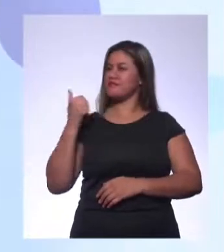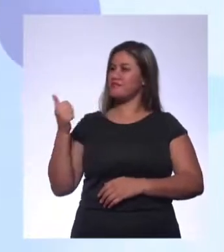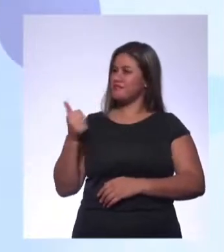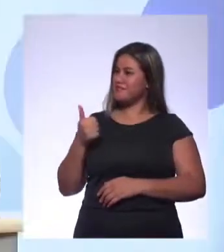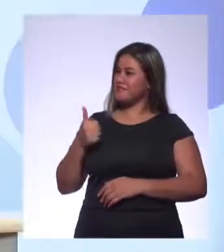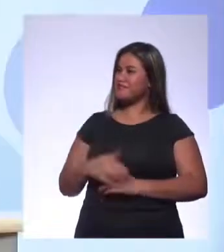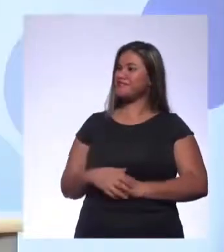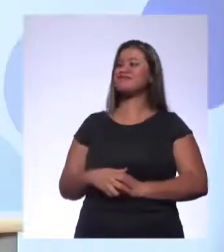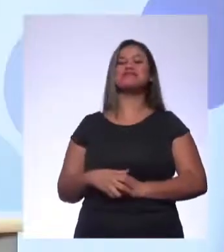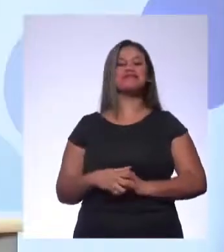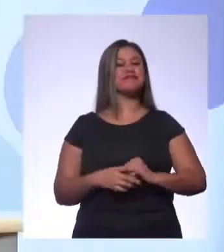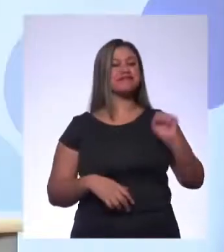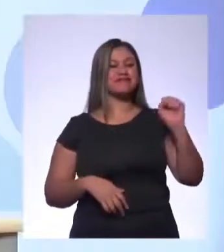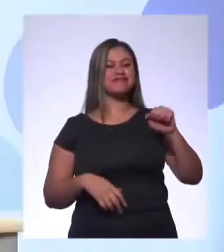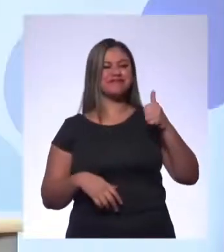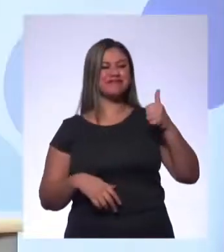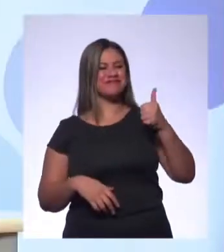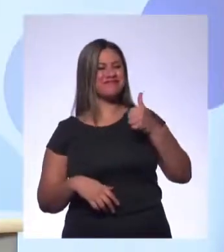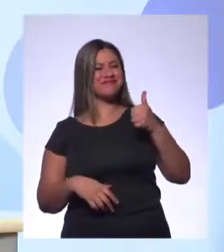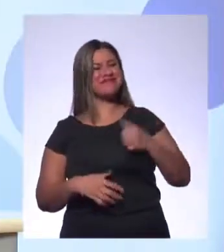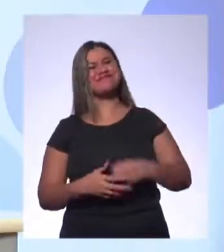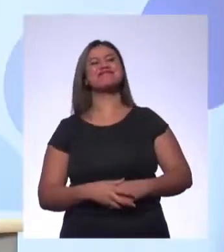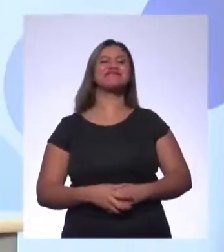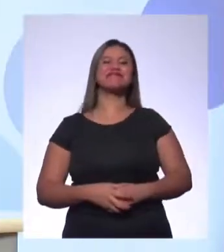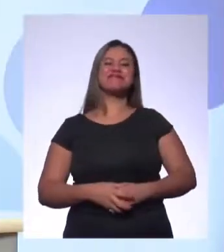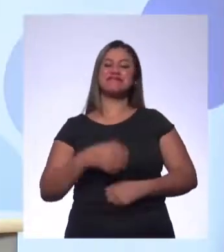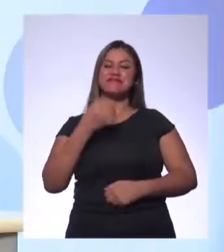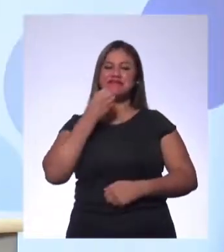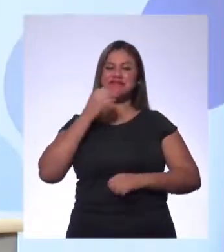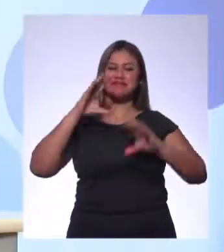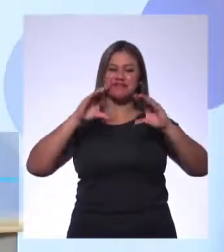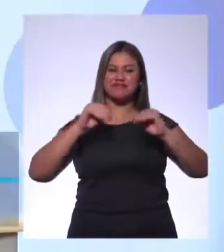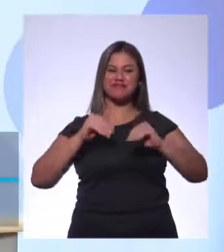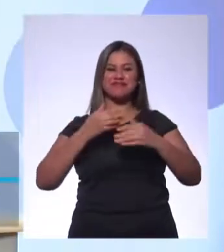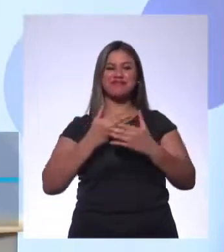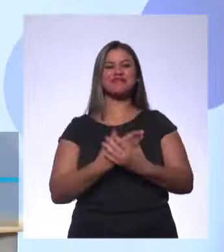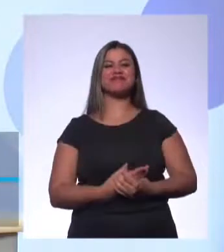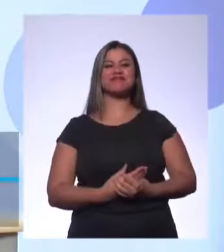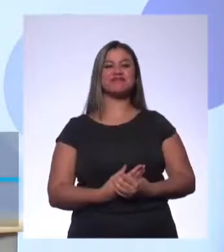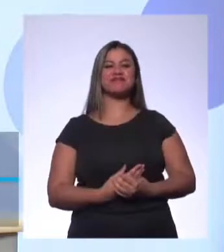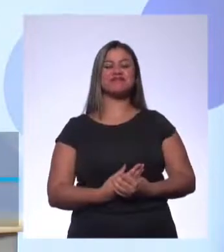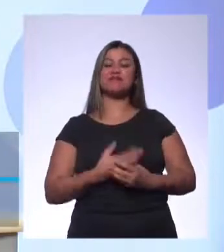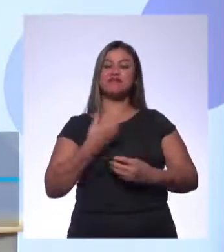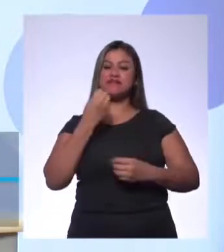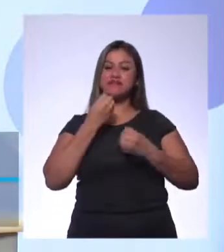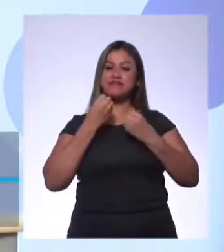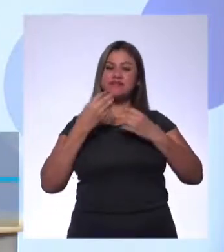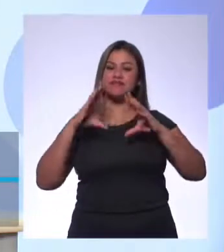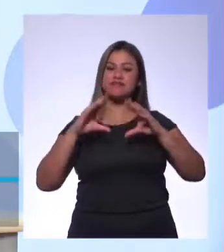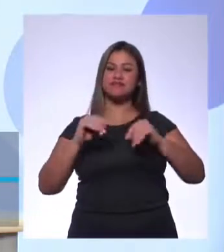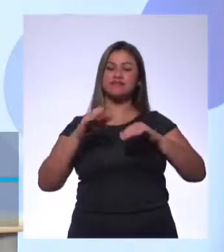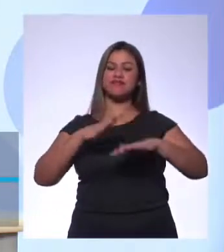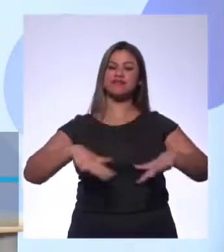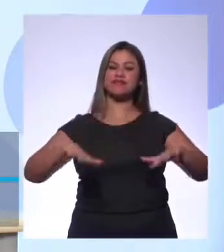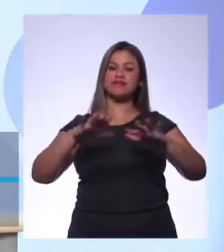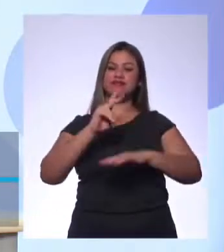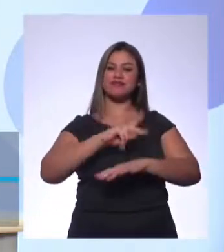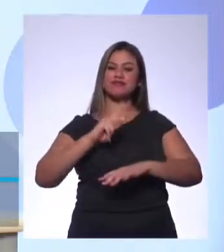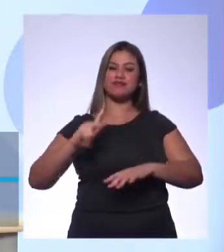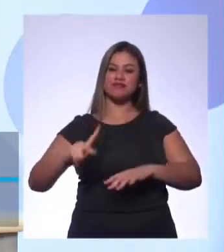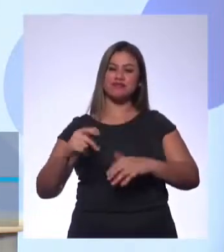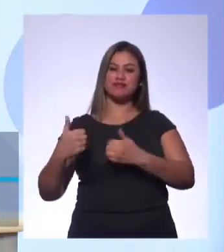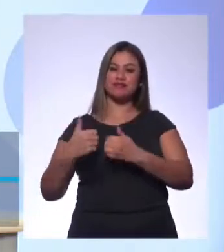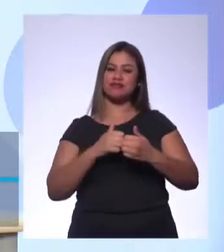professor Carlos? Tudo bem, professora Luíse, boa noite. Boa noite também aos professores que estão